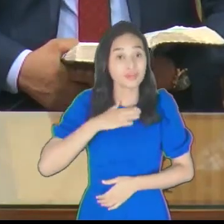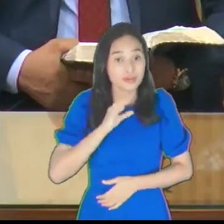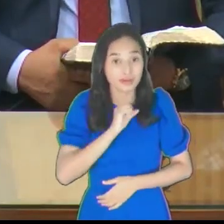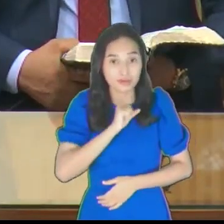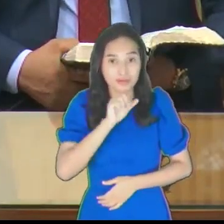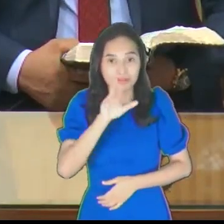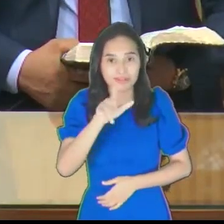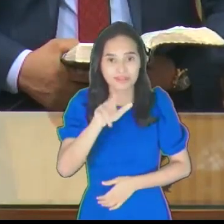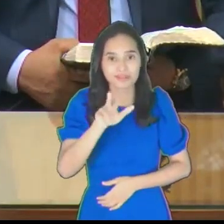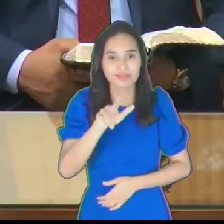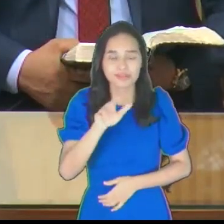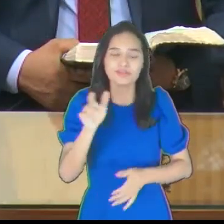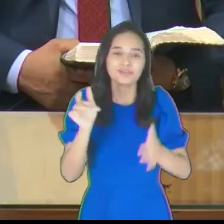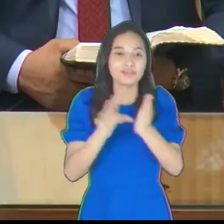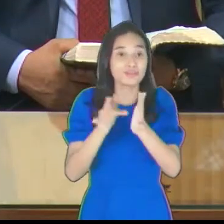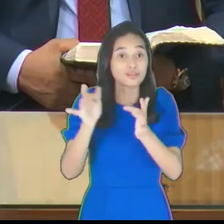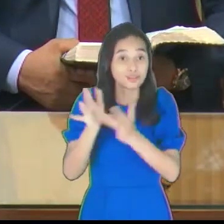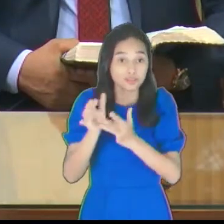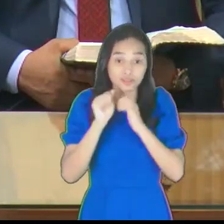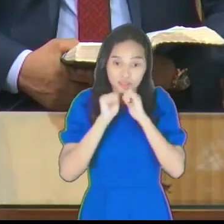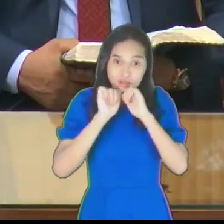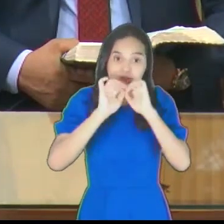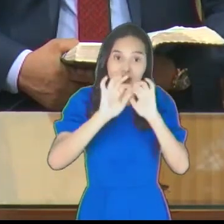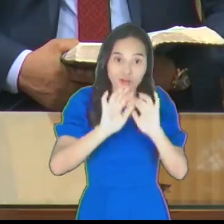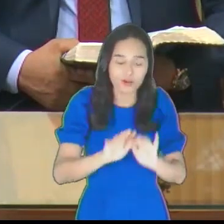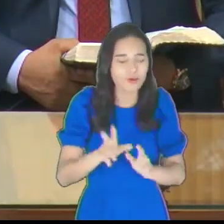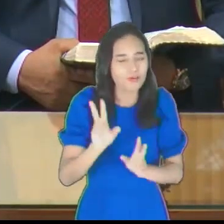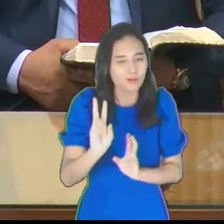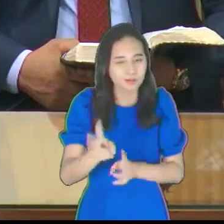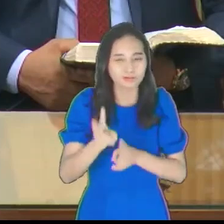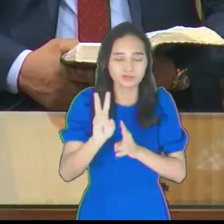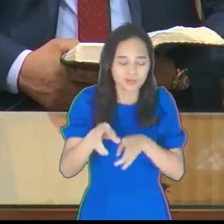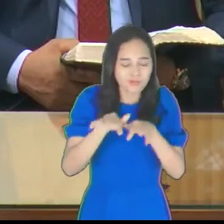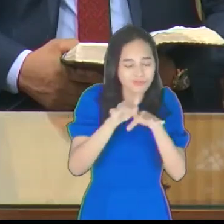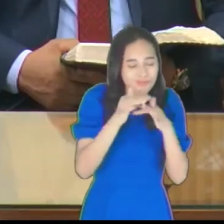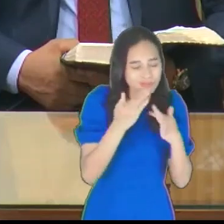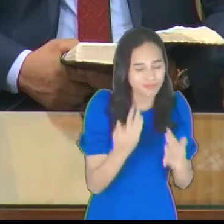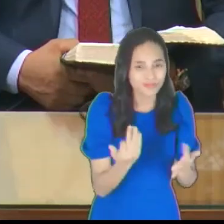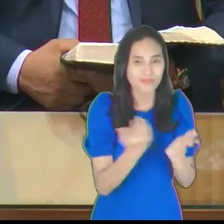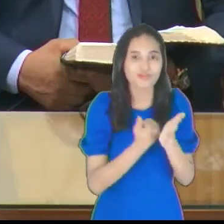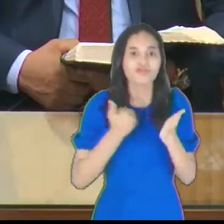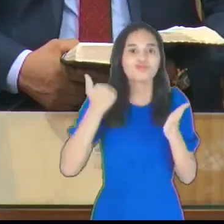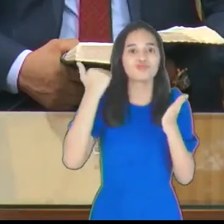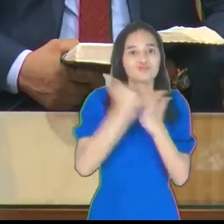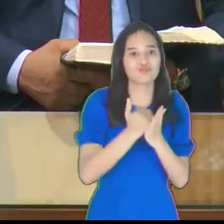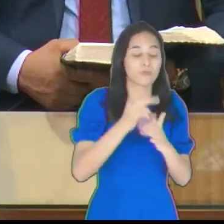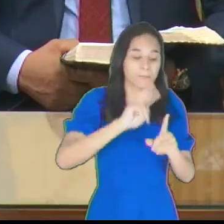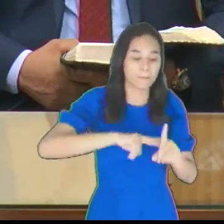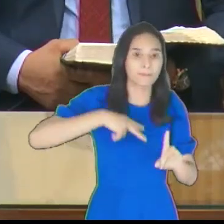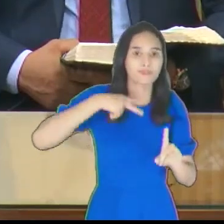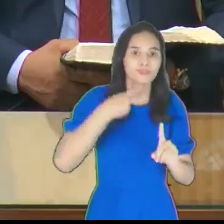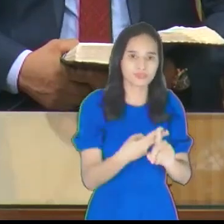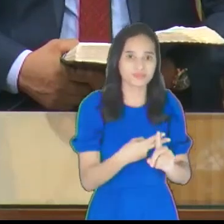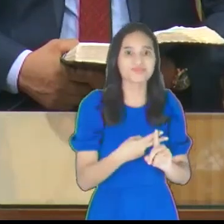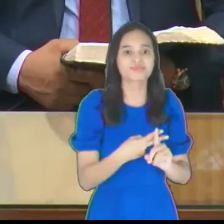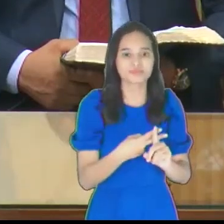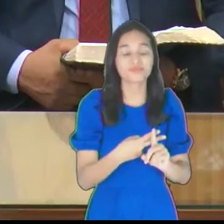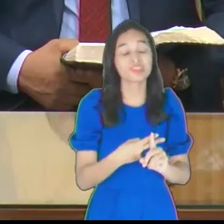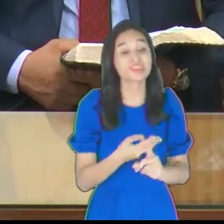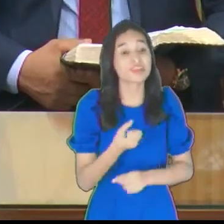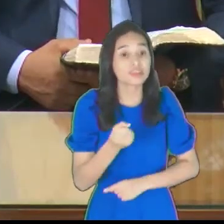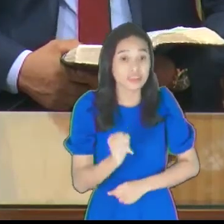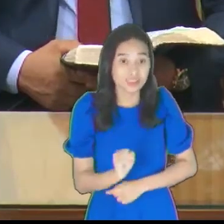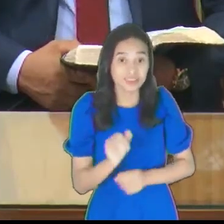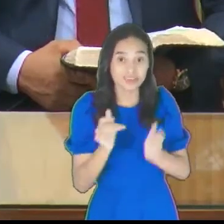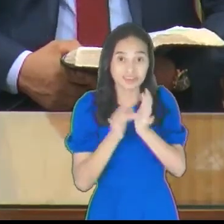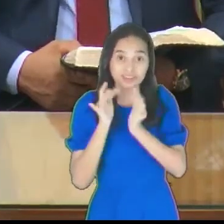irmãos, quando Jesus lhe abençoar, continue mais humilde do que o que você era. Quando Jesus abençoar a